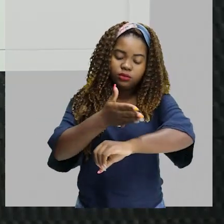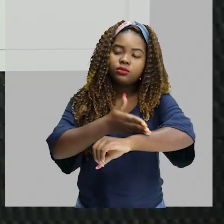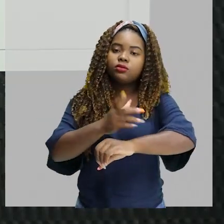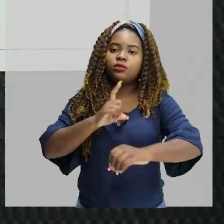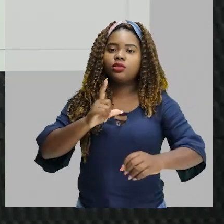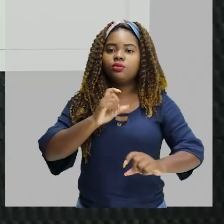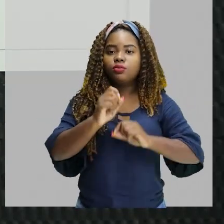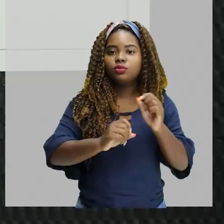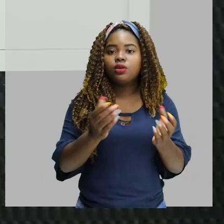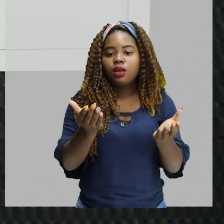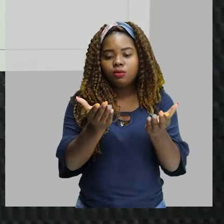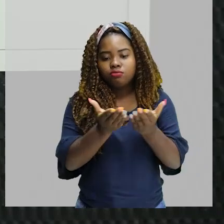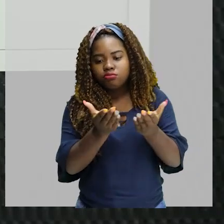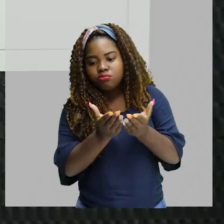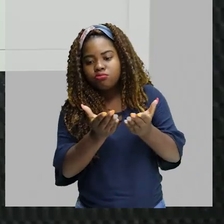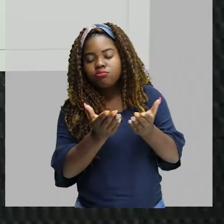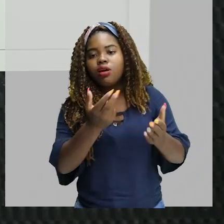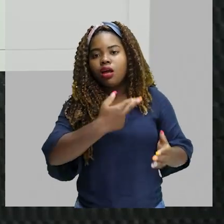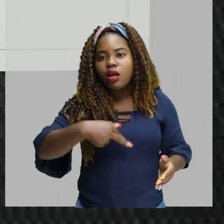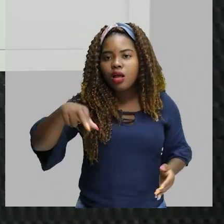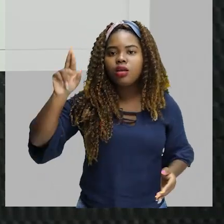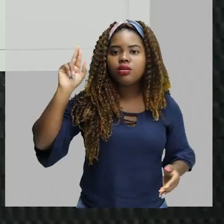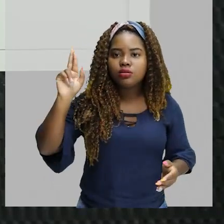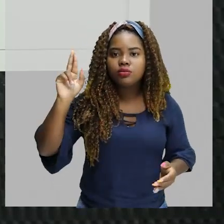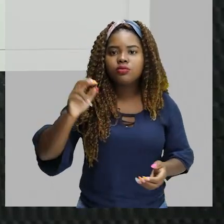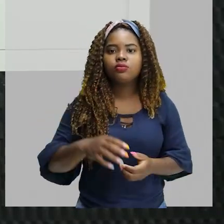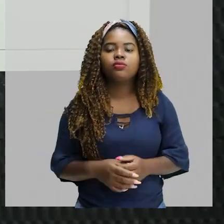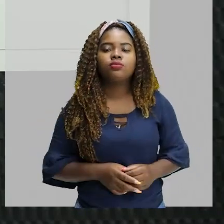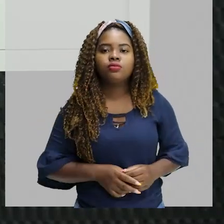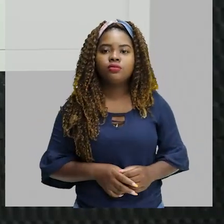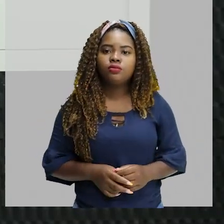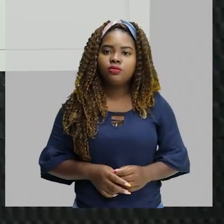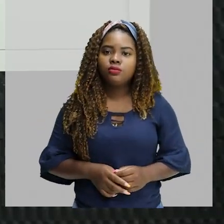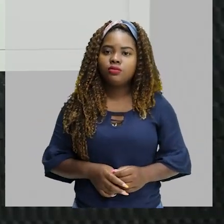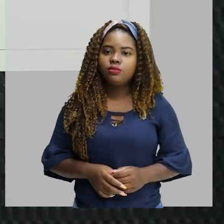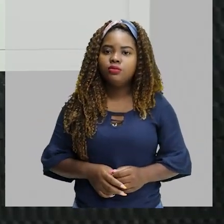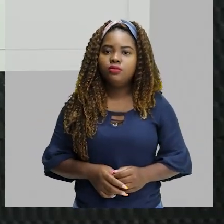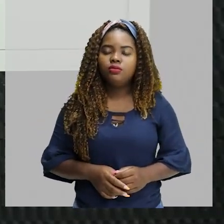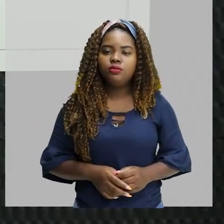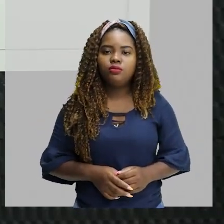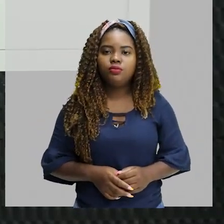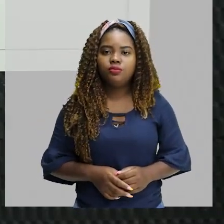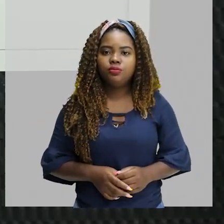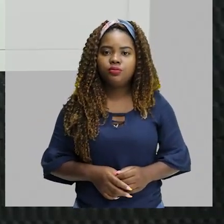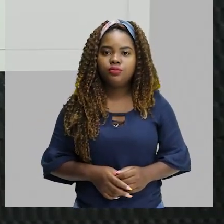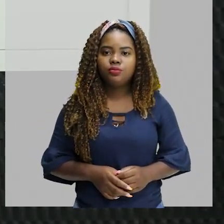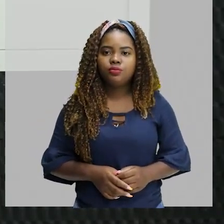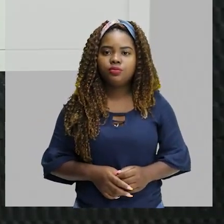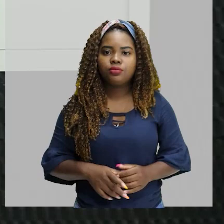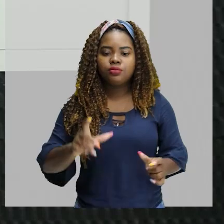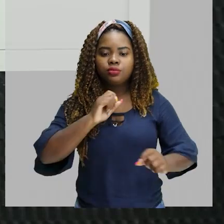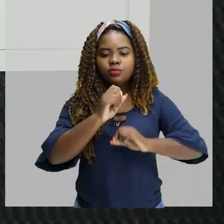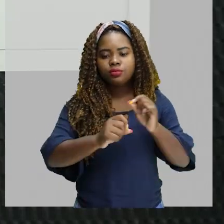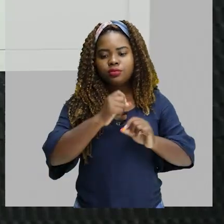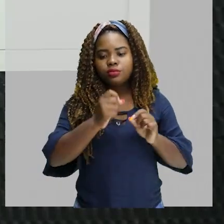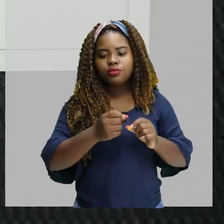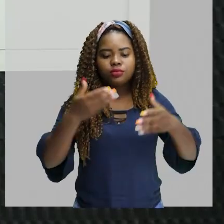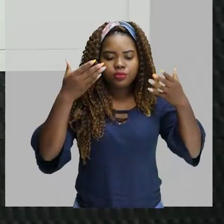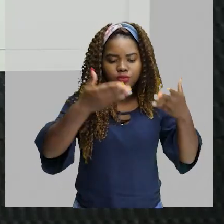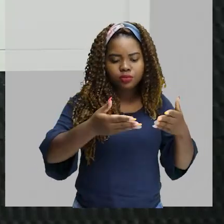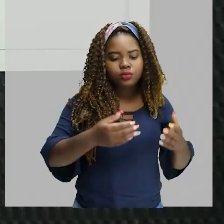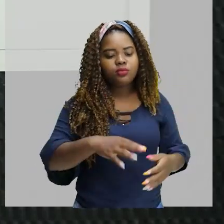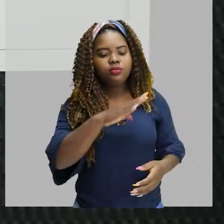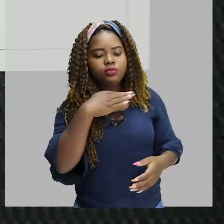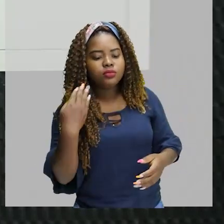o cristianismo, ok? E aí o cristianismo, obviamente, vai tratar a morte, né, de uma